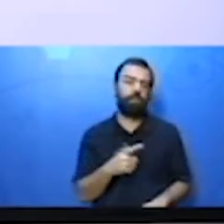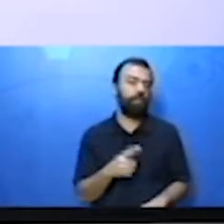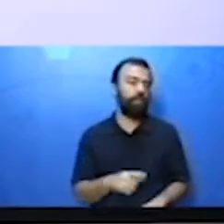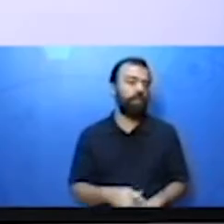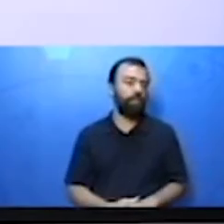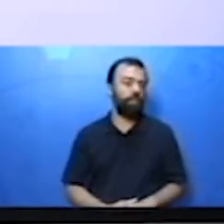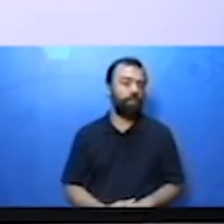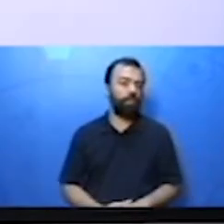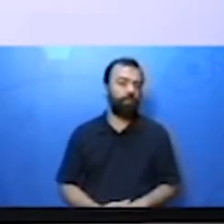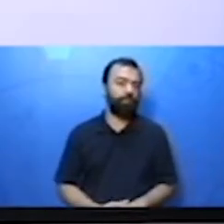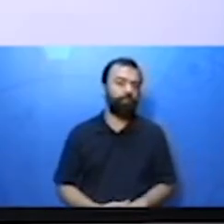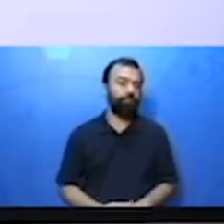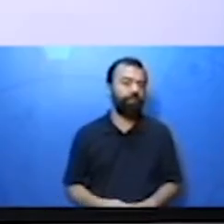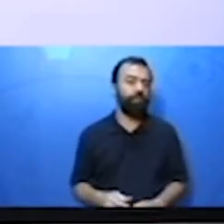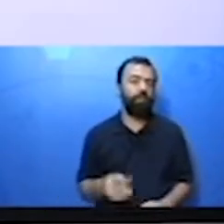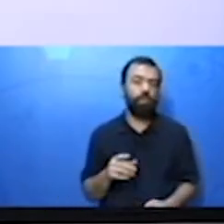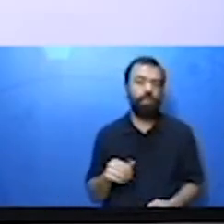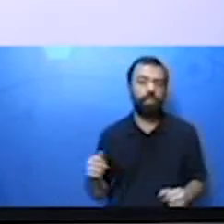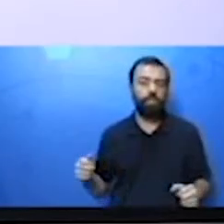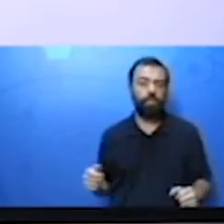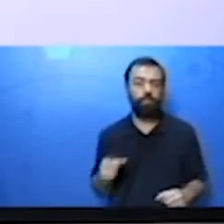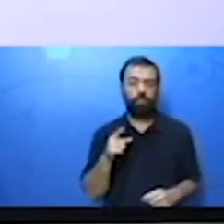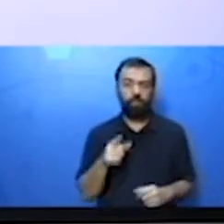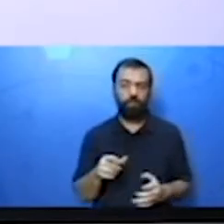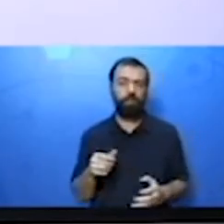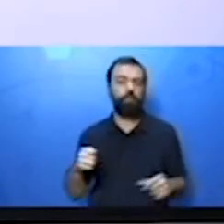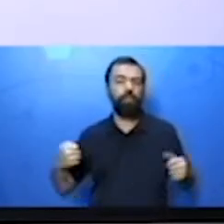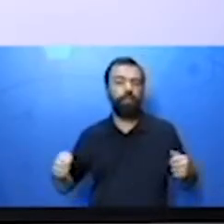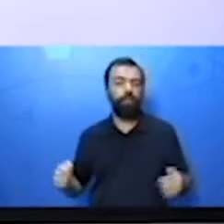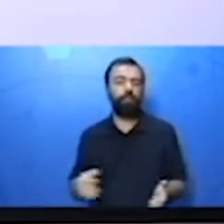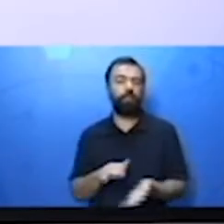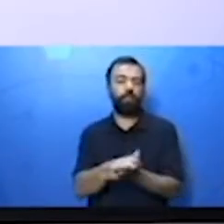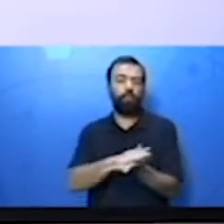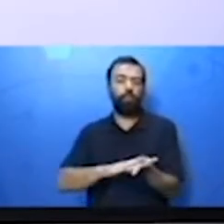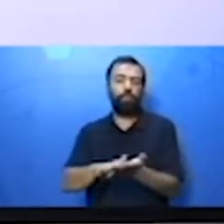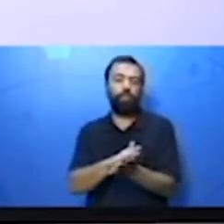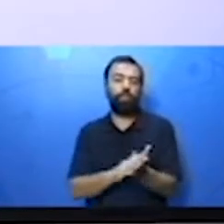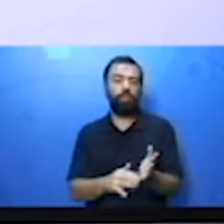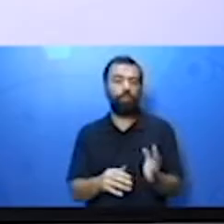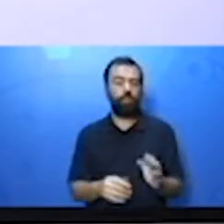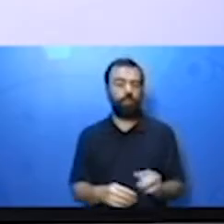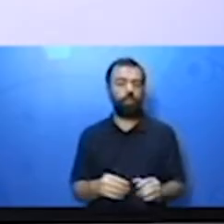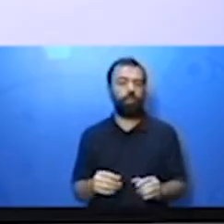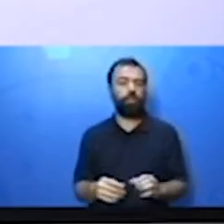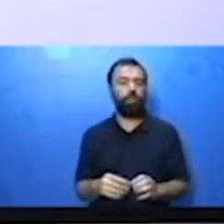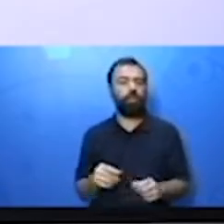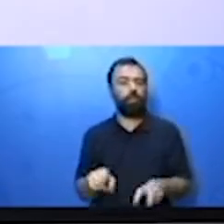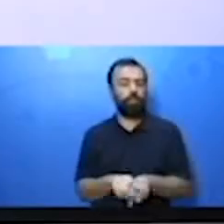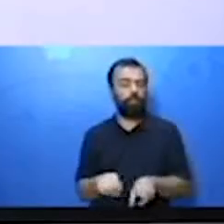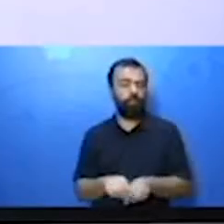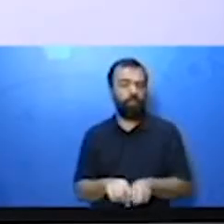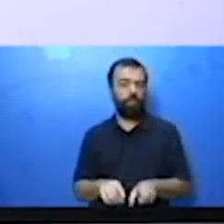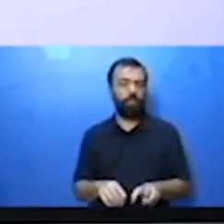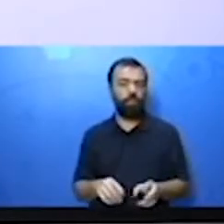recomendadas são a higienização frequente das mãos e o isolamento.